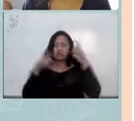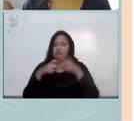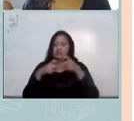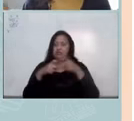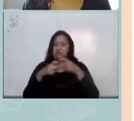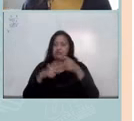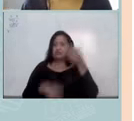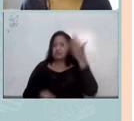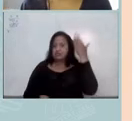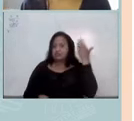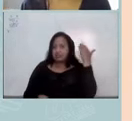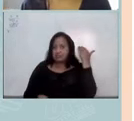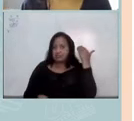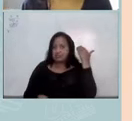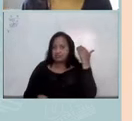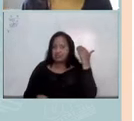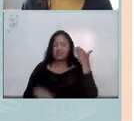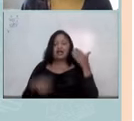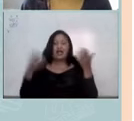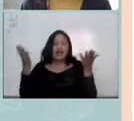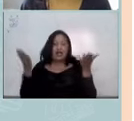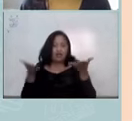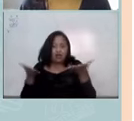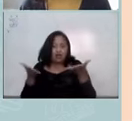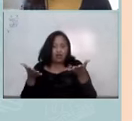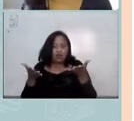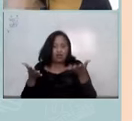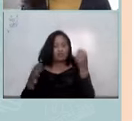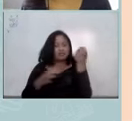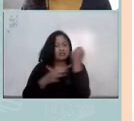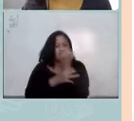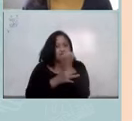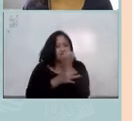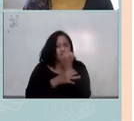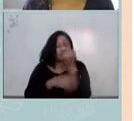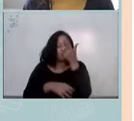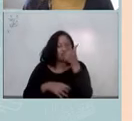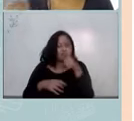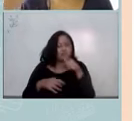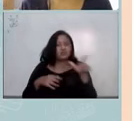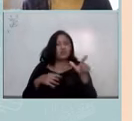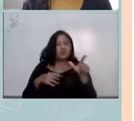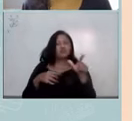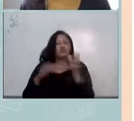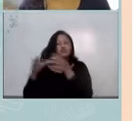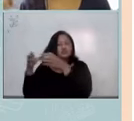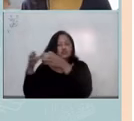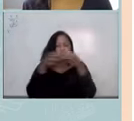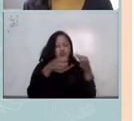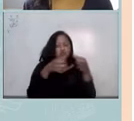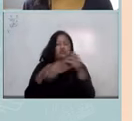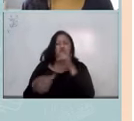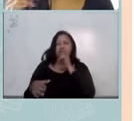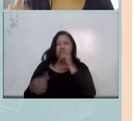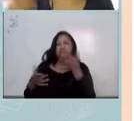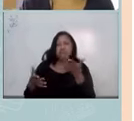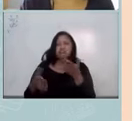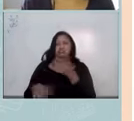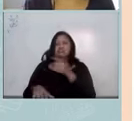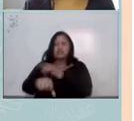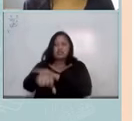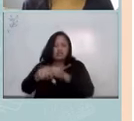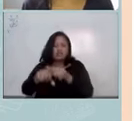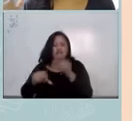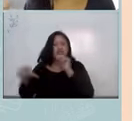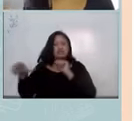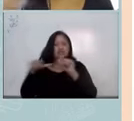há algum tempo atrás. E sim algo a ser assegurado também por outros setores, tais como educação, emprego, ter